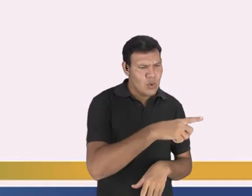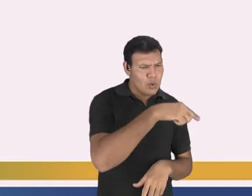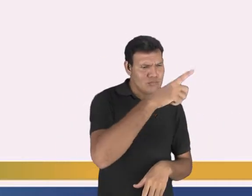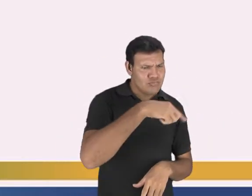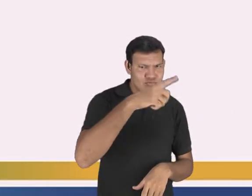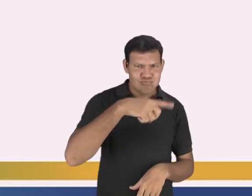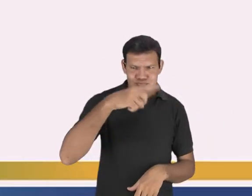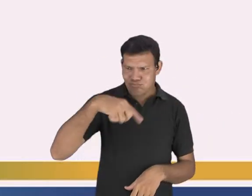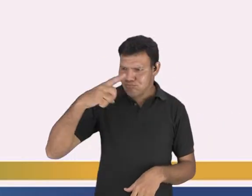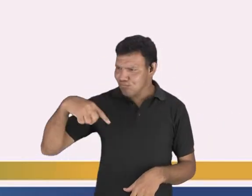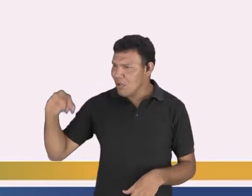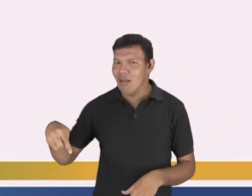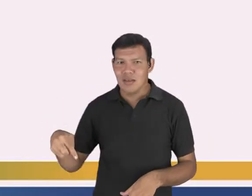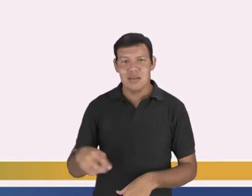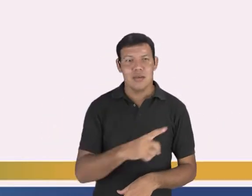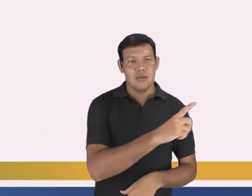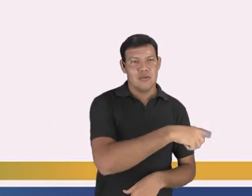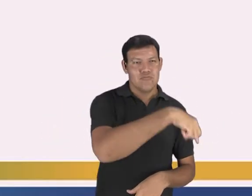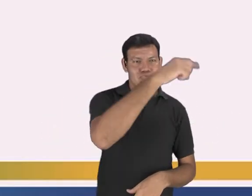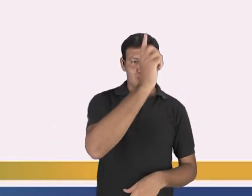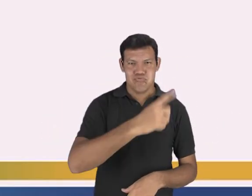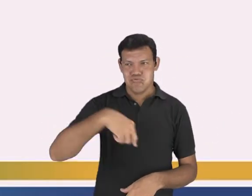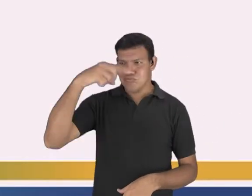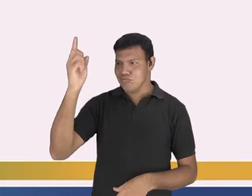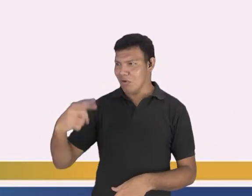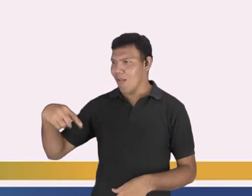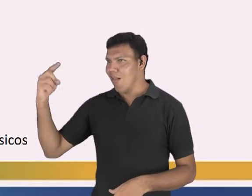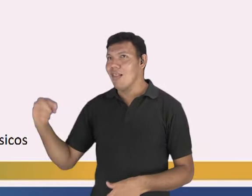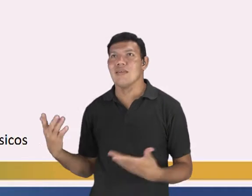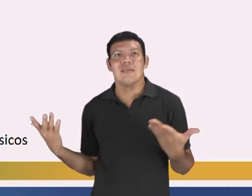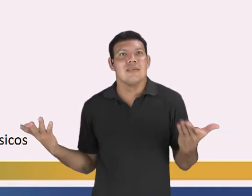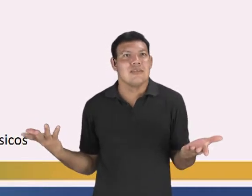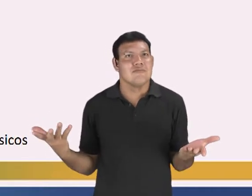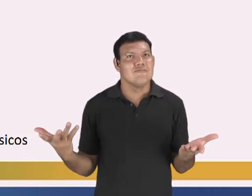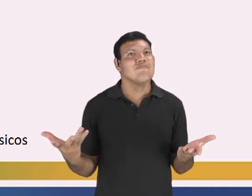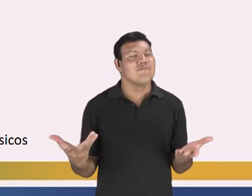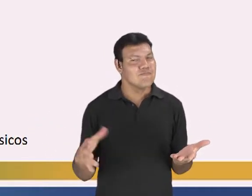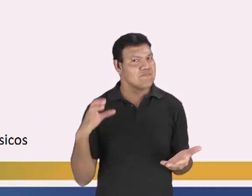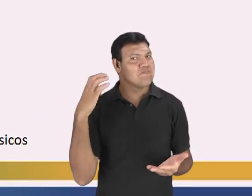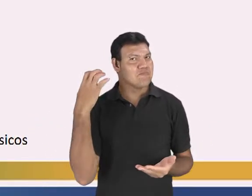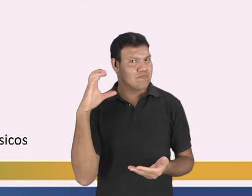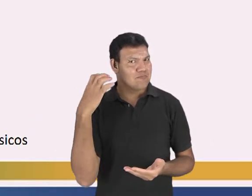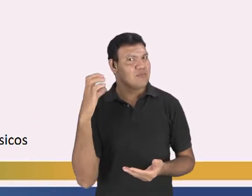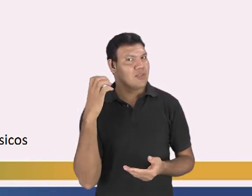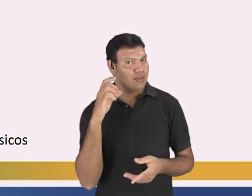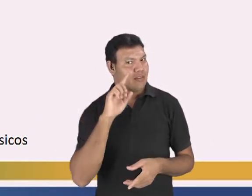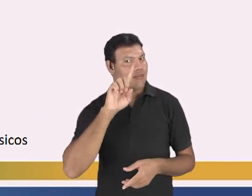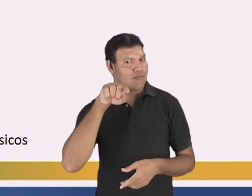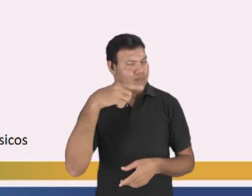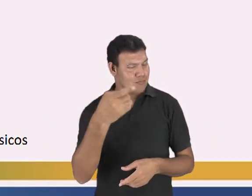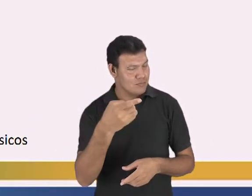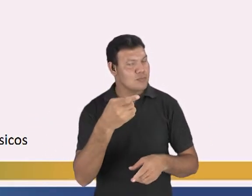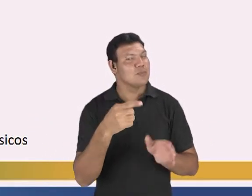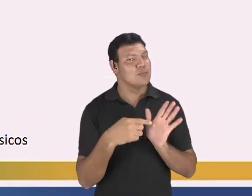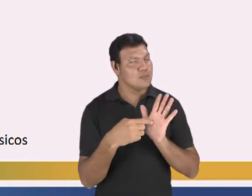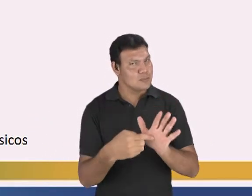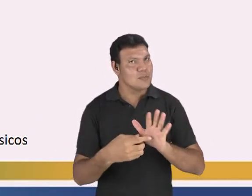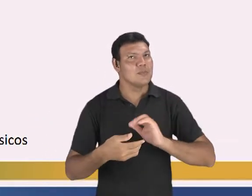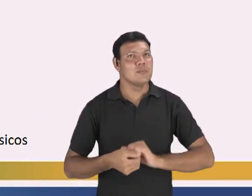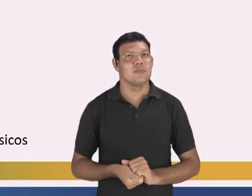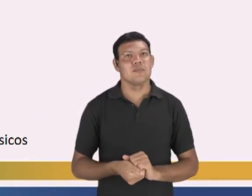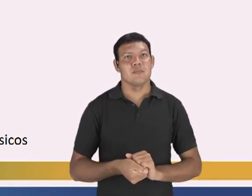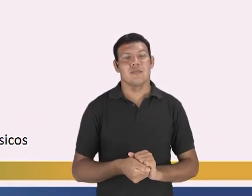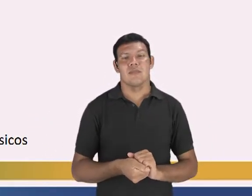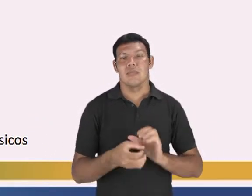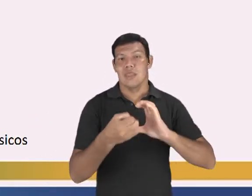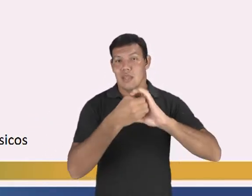medidas com aparelhos específicos. Você vai ver isso em ciências. Outra característica do som,